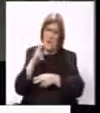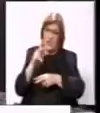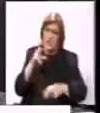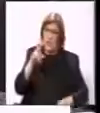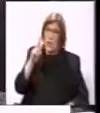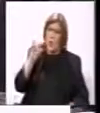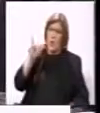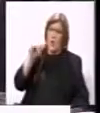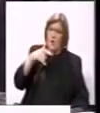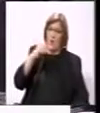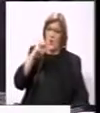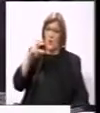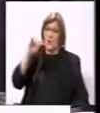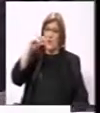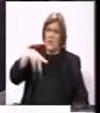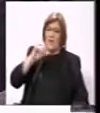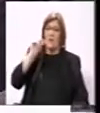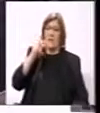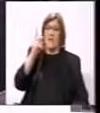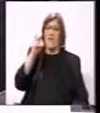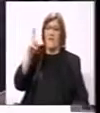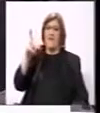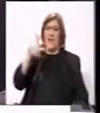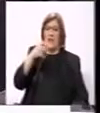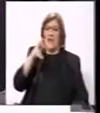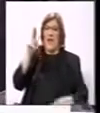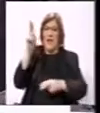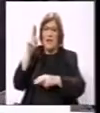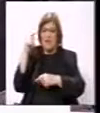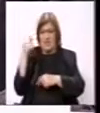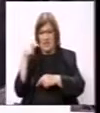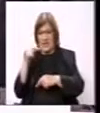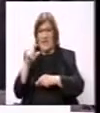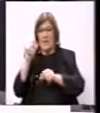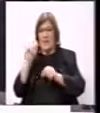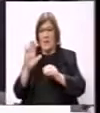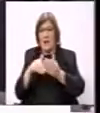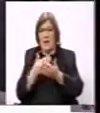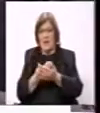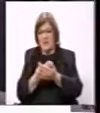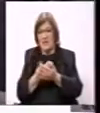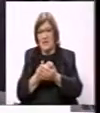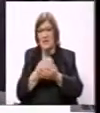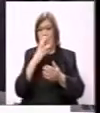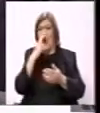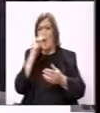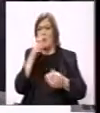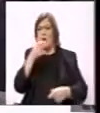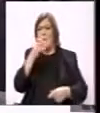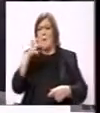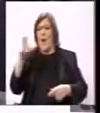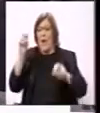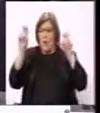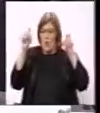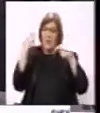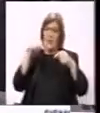rei a quem agradeça e também a volta o ovo que é artista e que se apresenta também com os lobos guará lavamos seja bem então